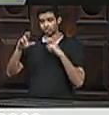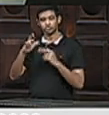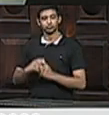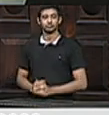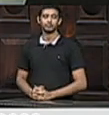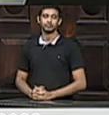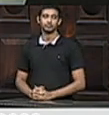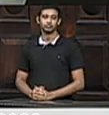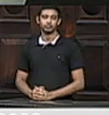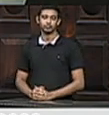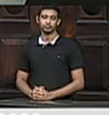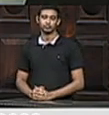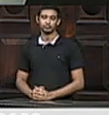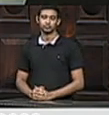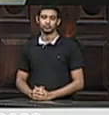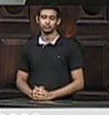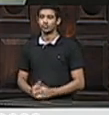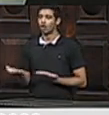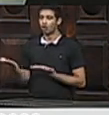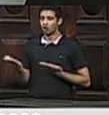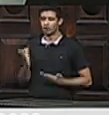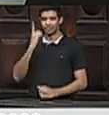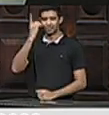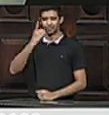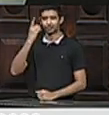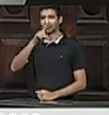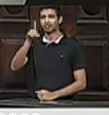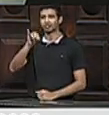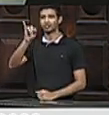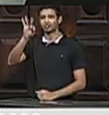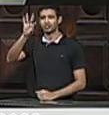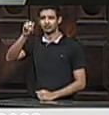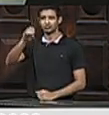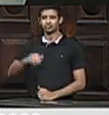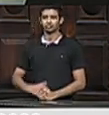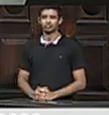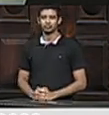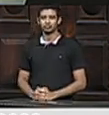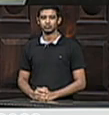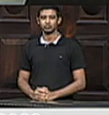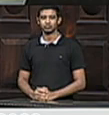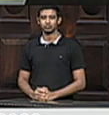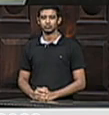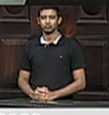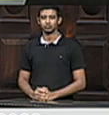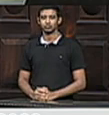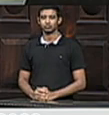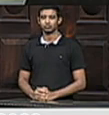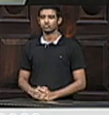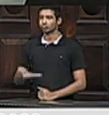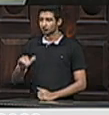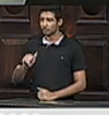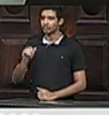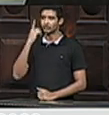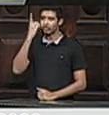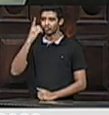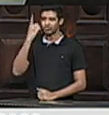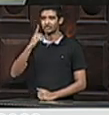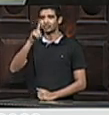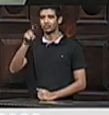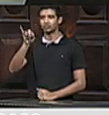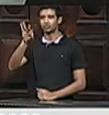meramente de mediador de conflitos. Porque a decisão final é sempre do governador, que é ele que encaminha a